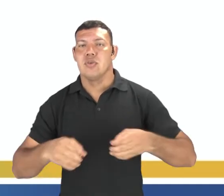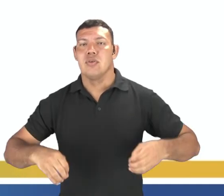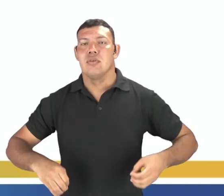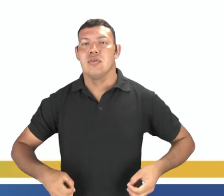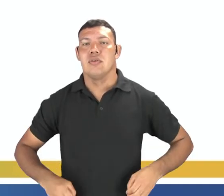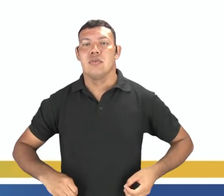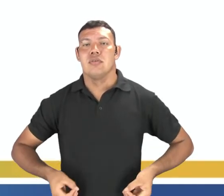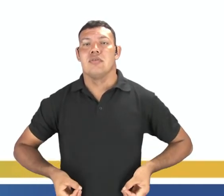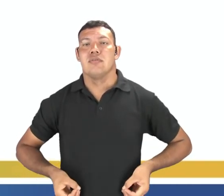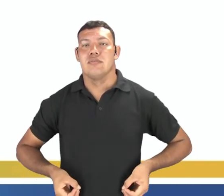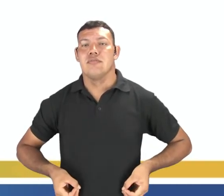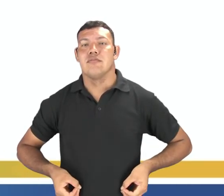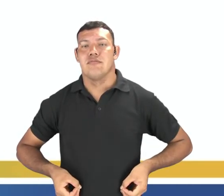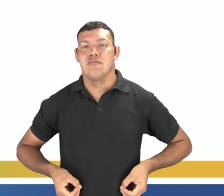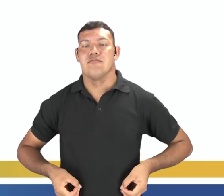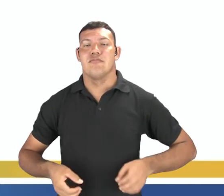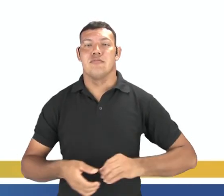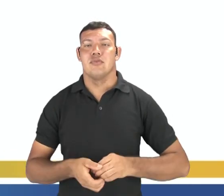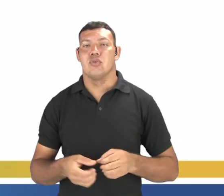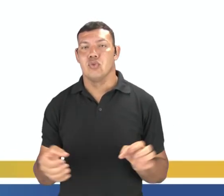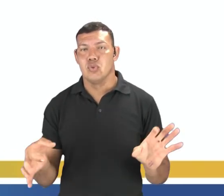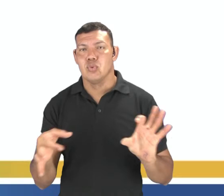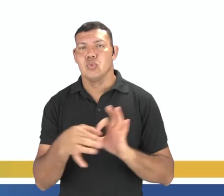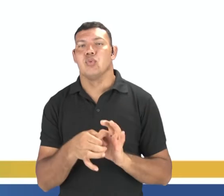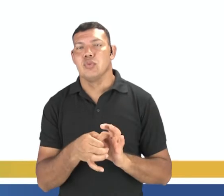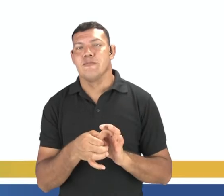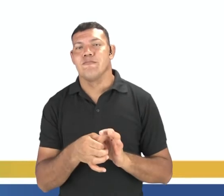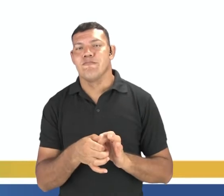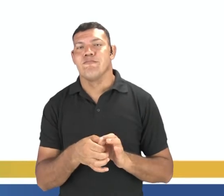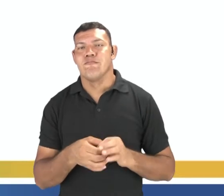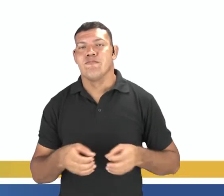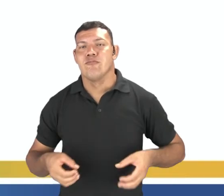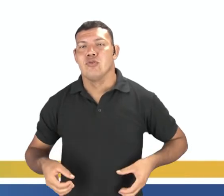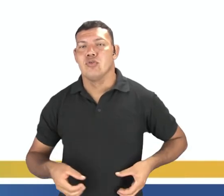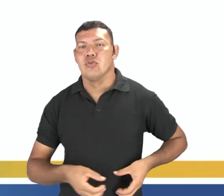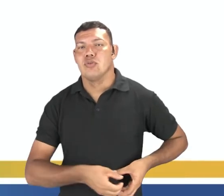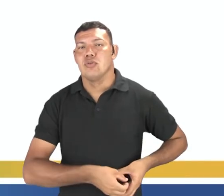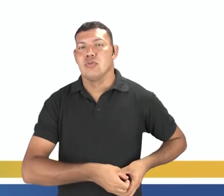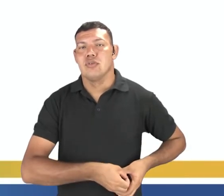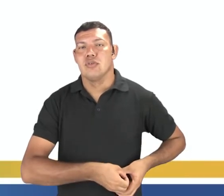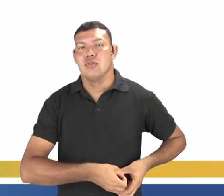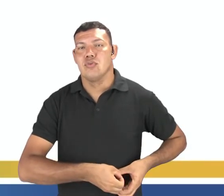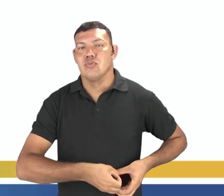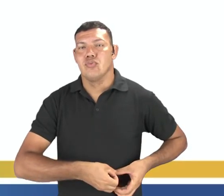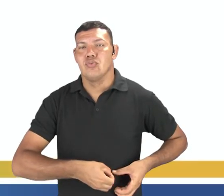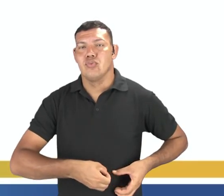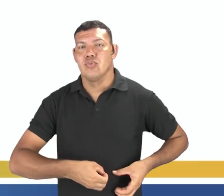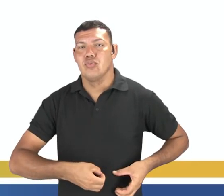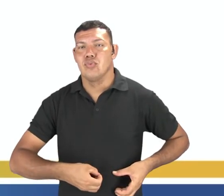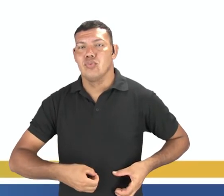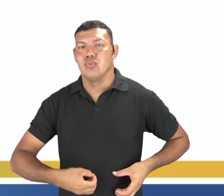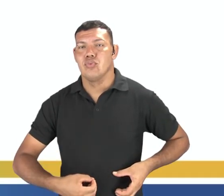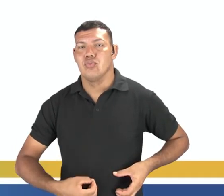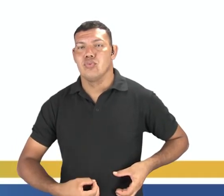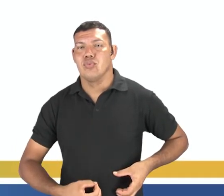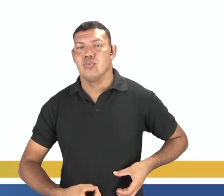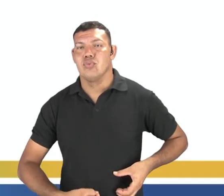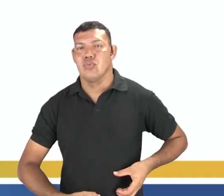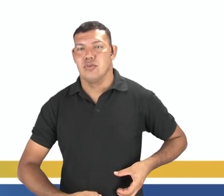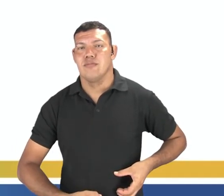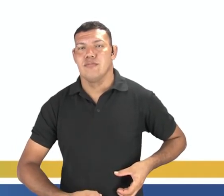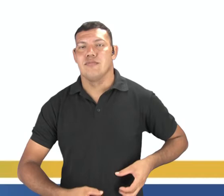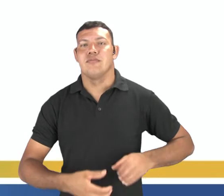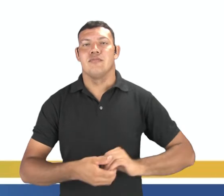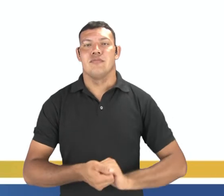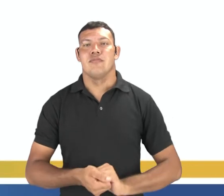tubas, os espermatozoides unem-se ao ovário quando há fecundação, para então se fixar no útero. Pode